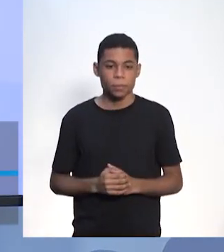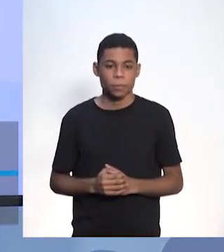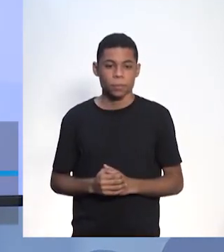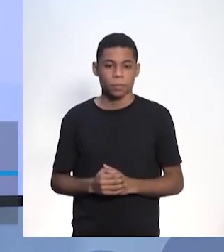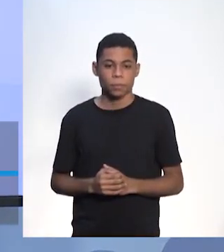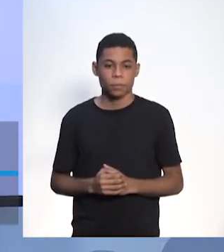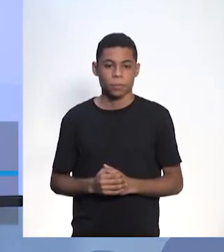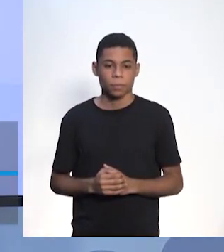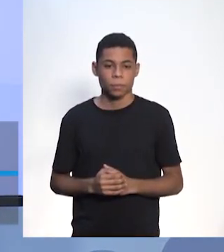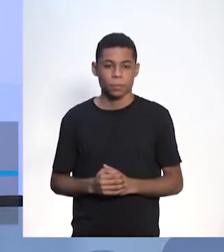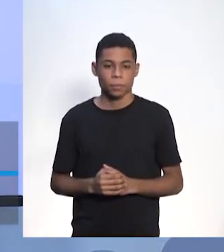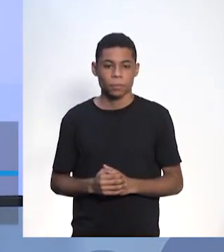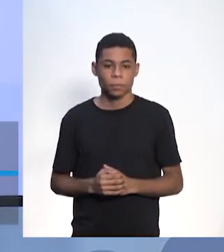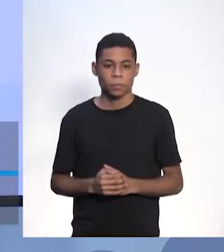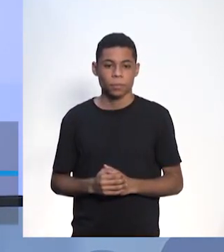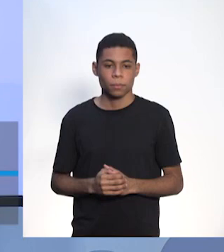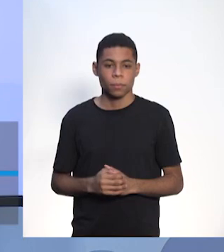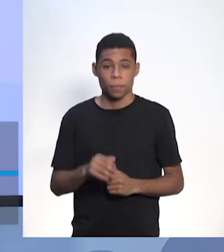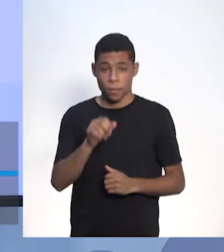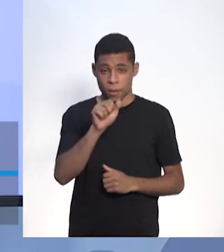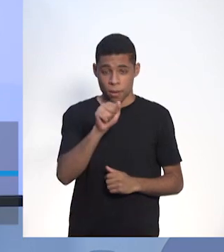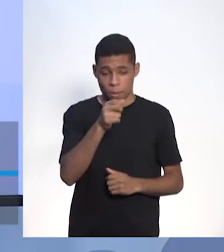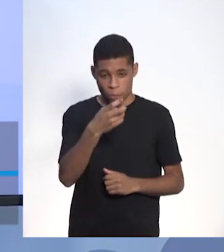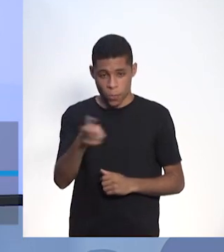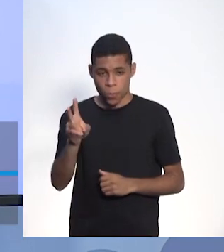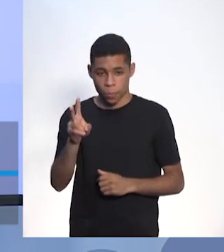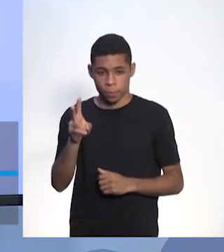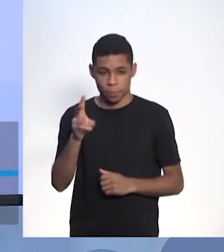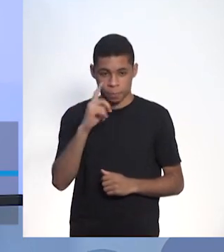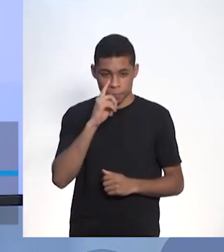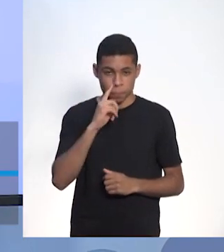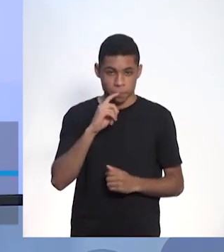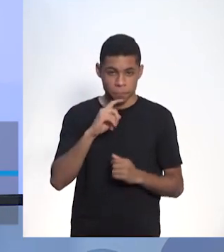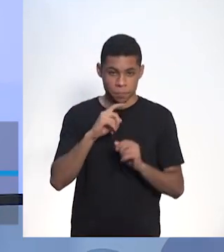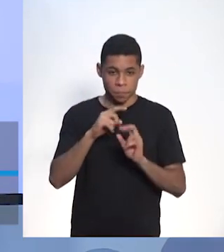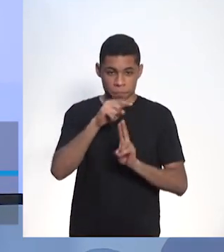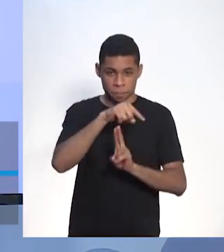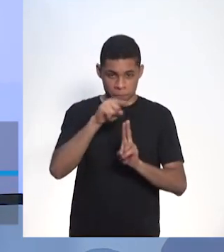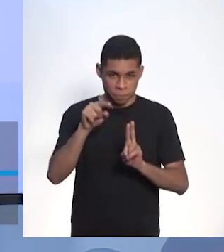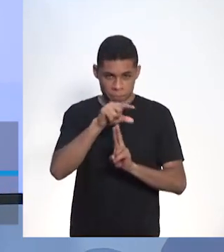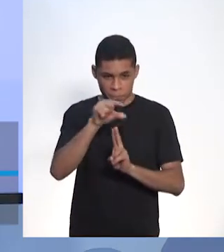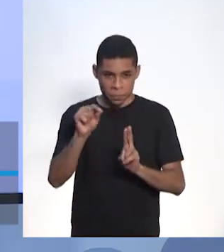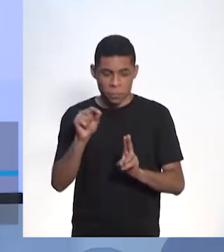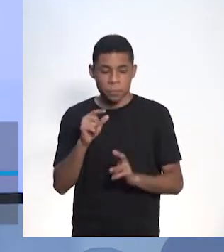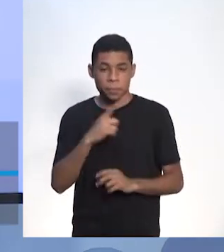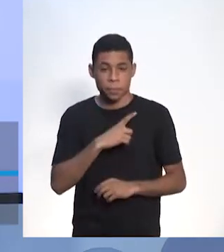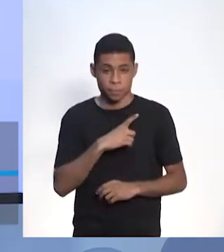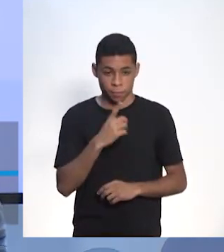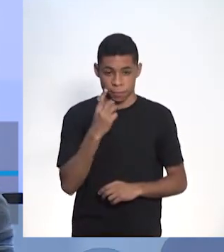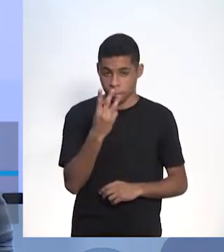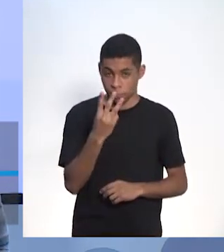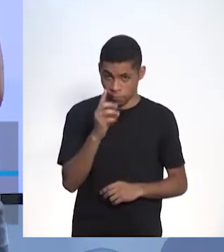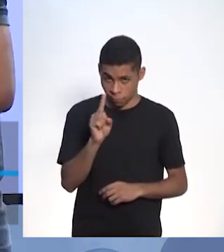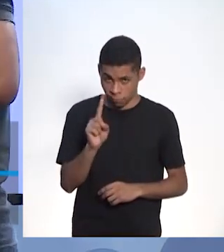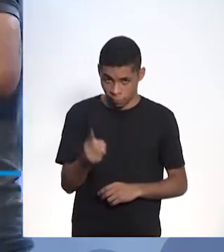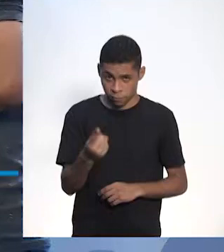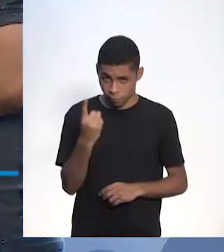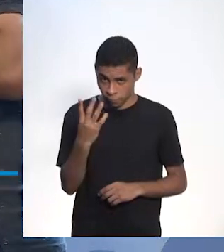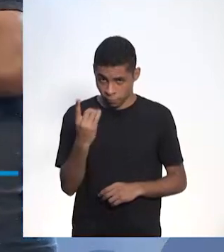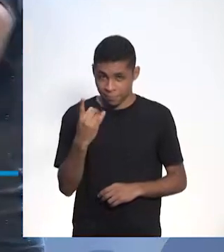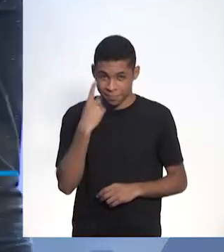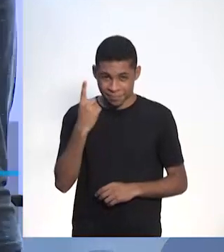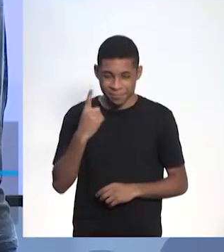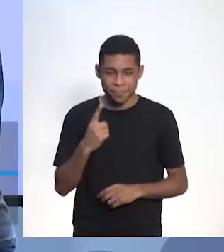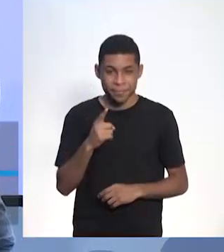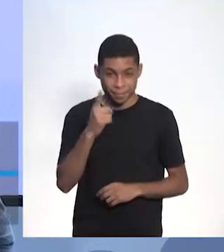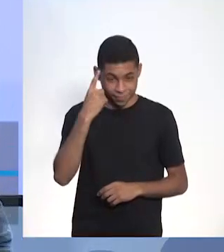por π, o valor de π, que no caso aqui eu apresentei para vocês como 3,14, né? Não sei se eu estou na frente, tá